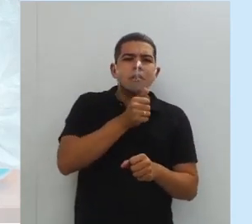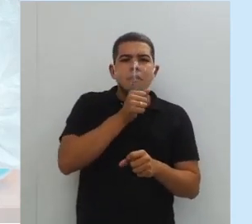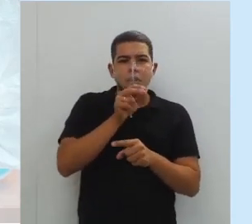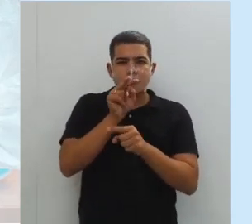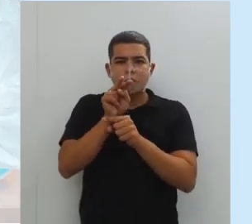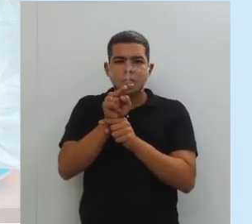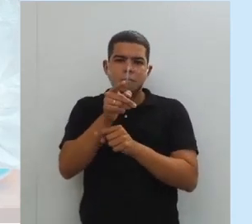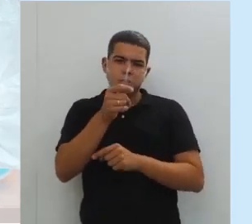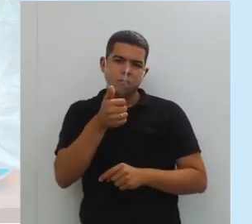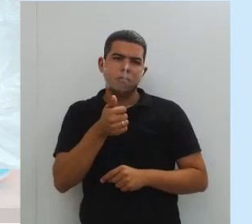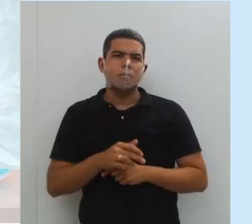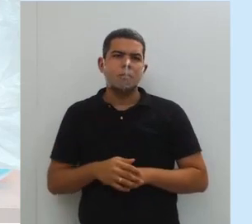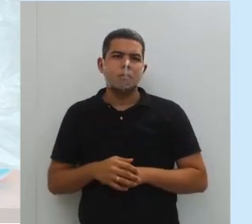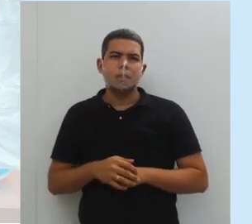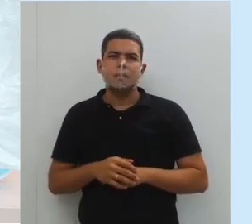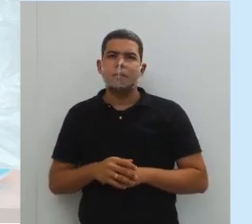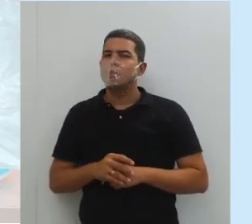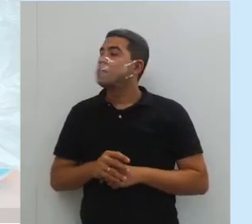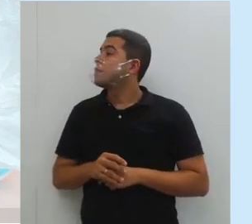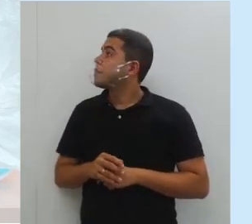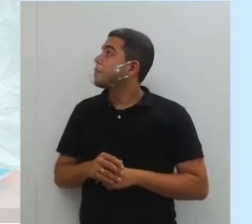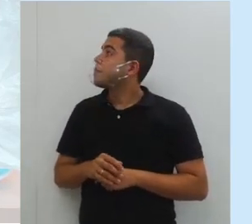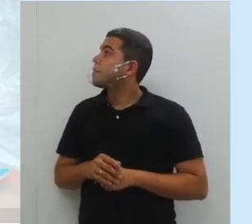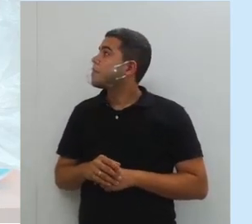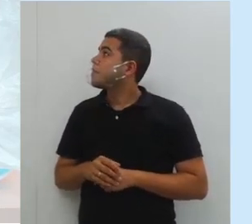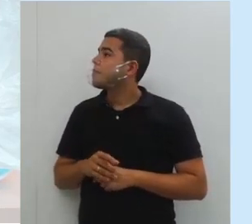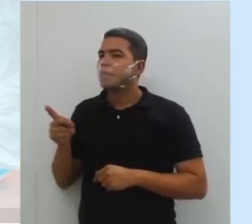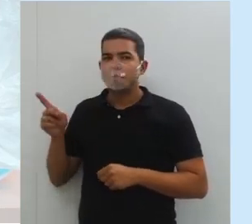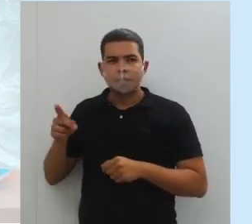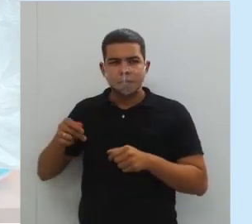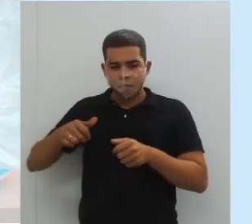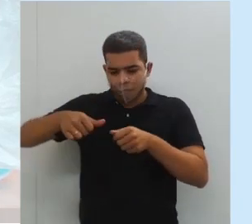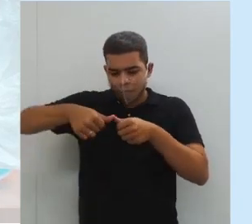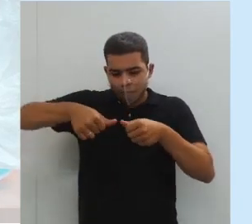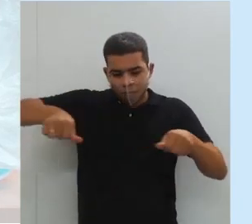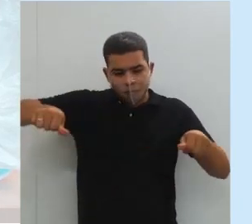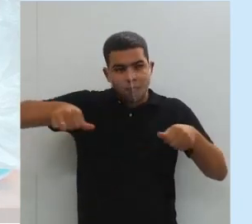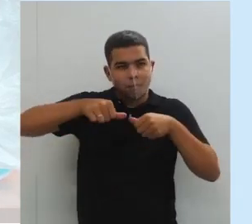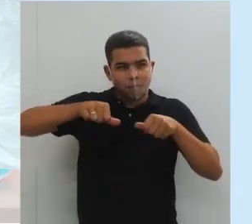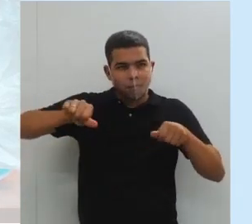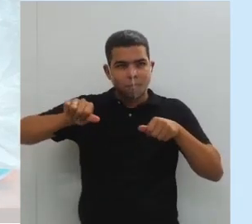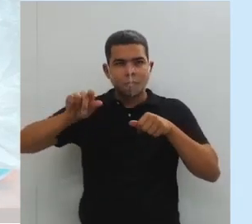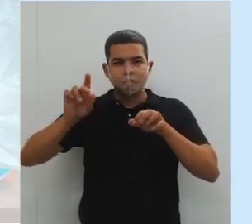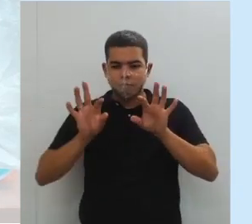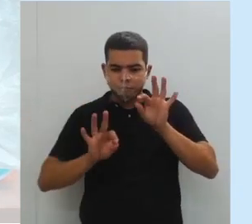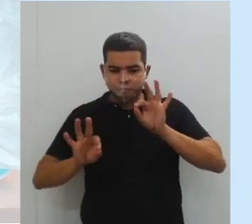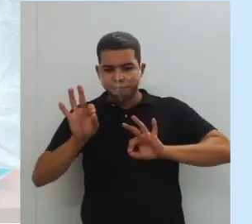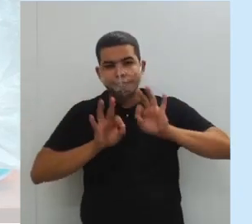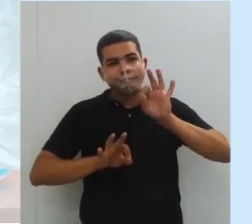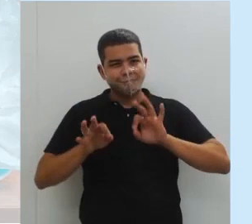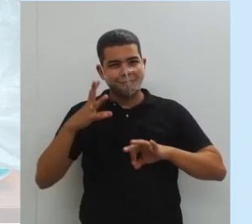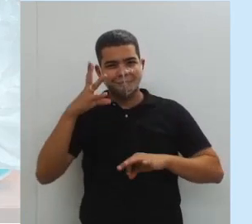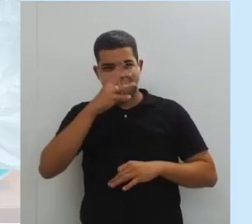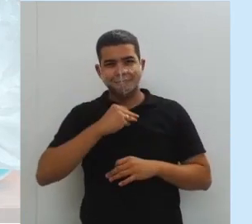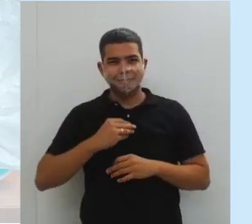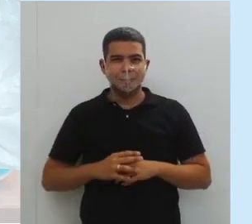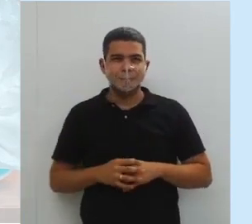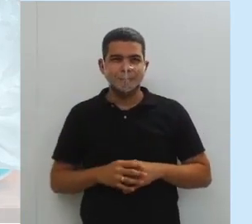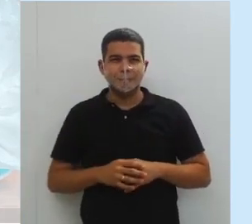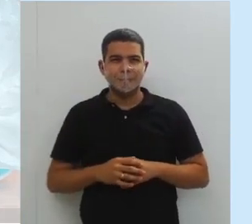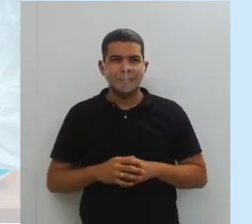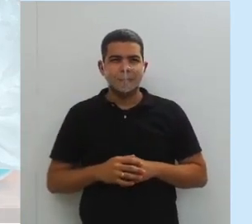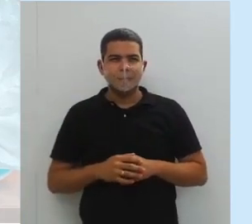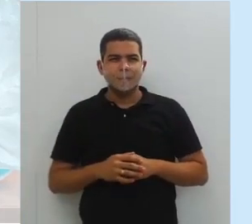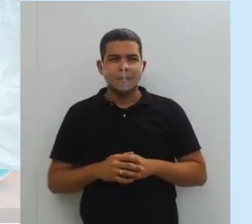vocês não se machucarem. A outra coisa é fita decorativa, caso vocês queiram enfeitar a peteca de vocês